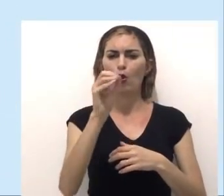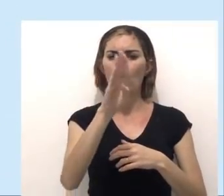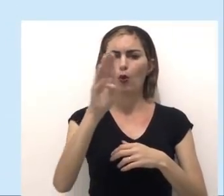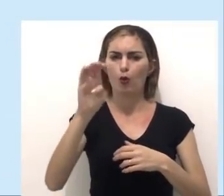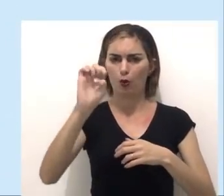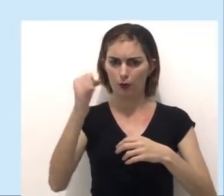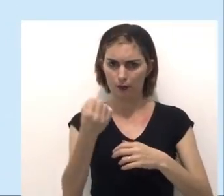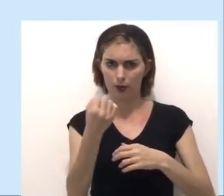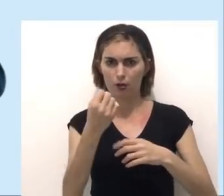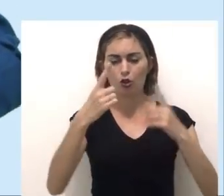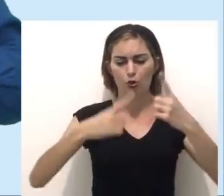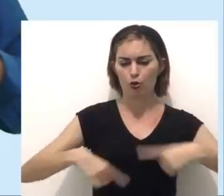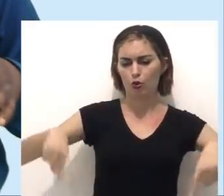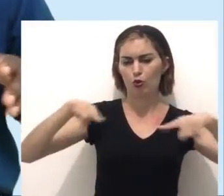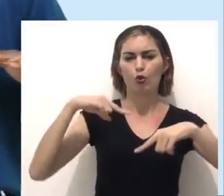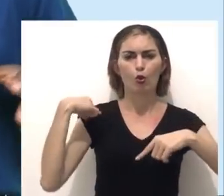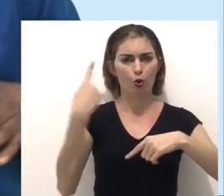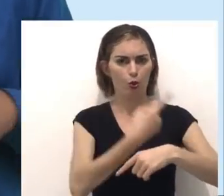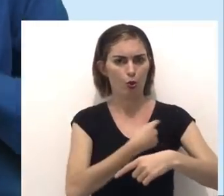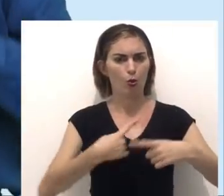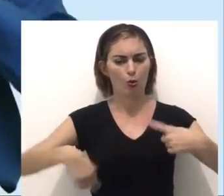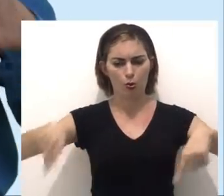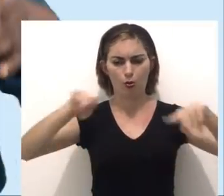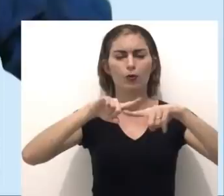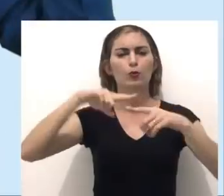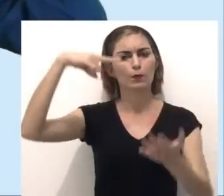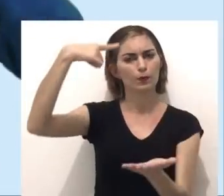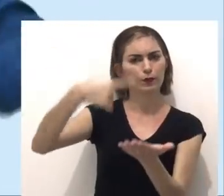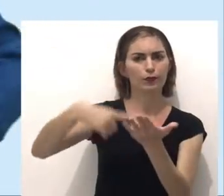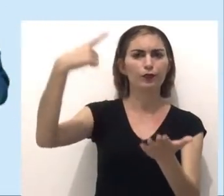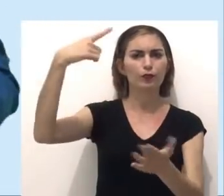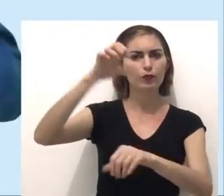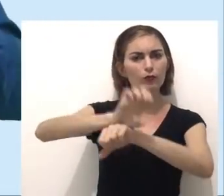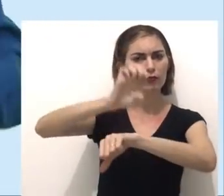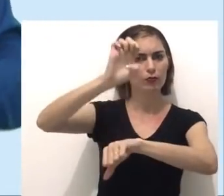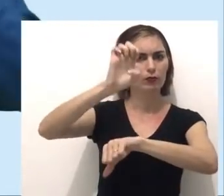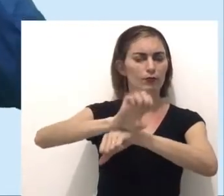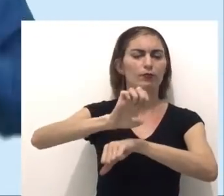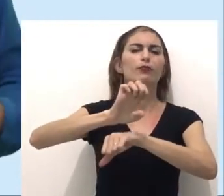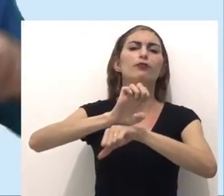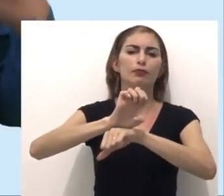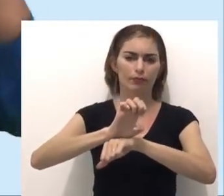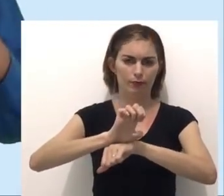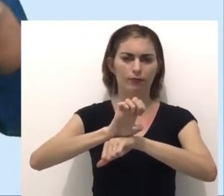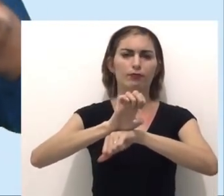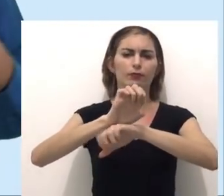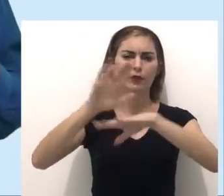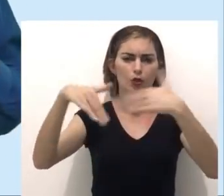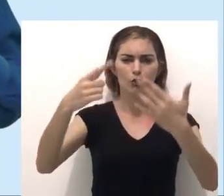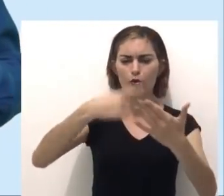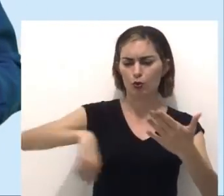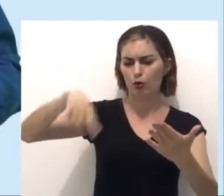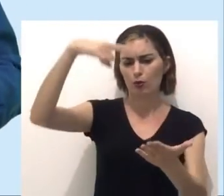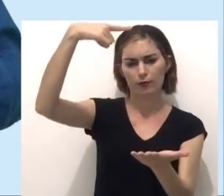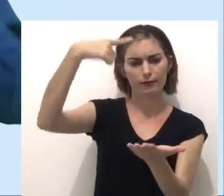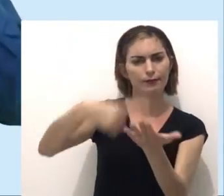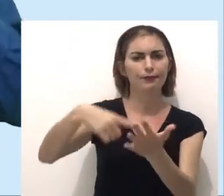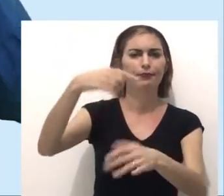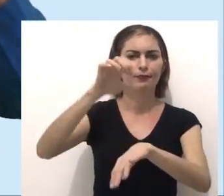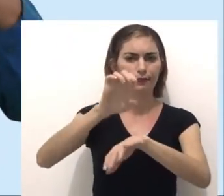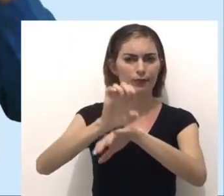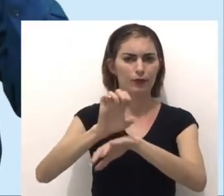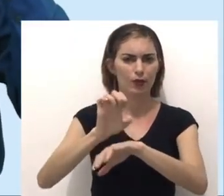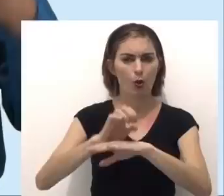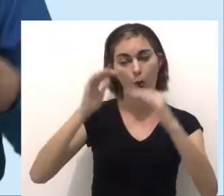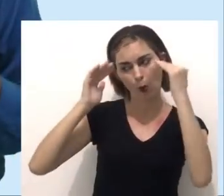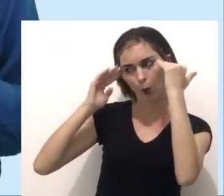Conforme Hobbes, nós firmamos um contrato com o Estado. É isso. Nós